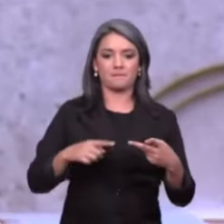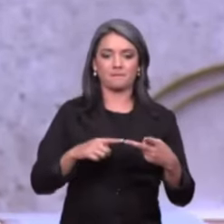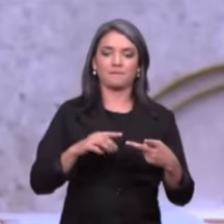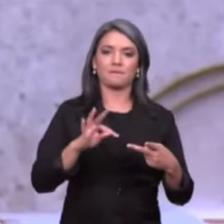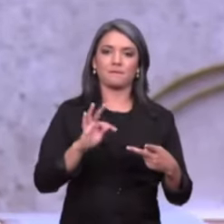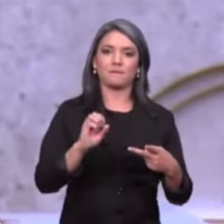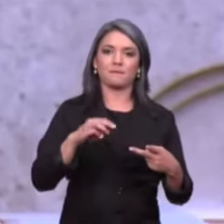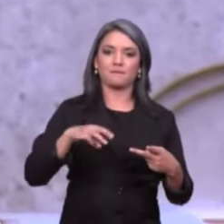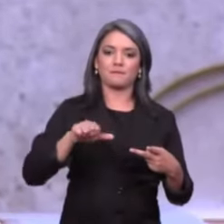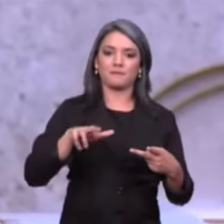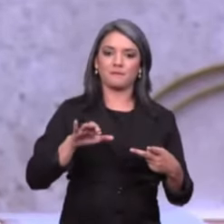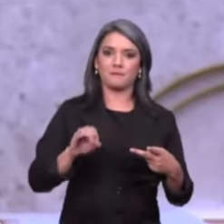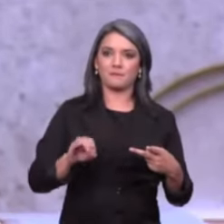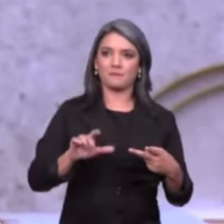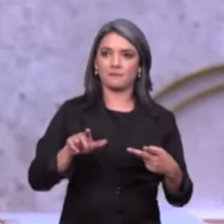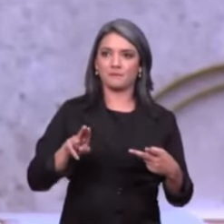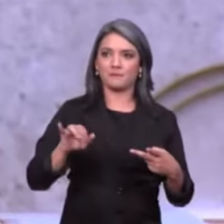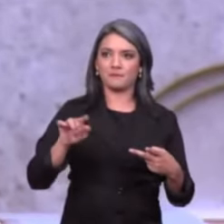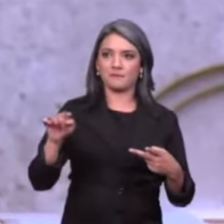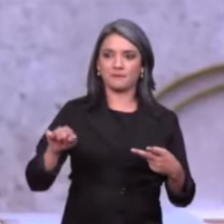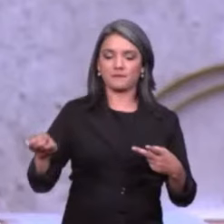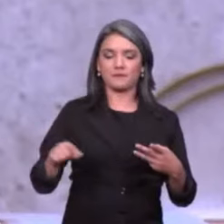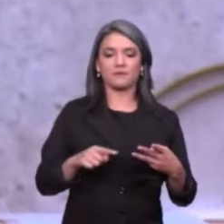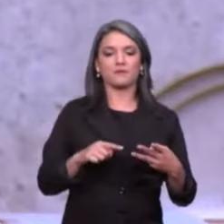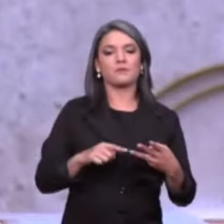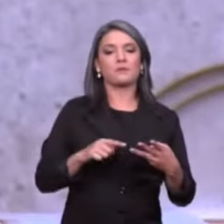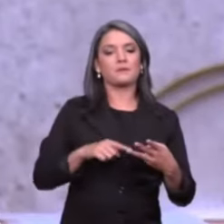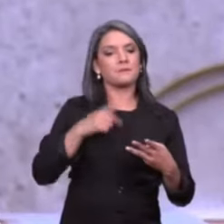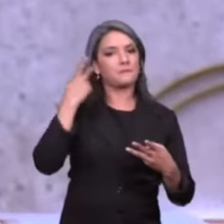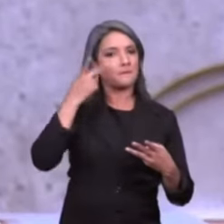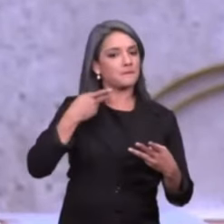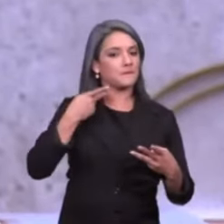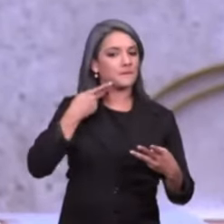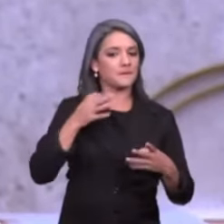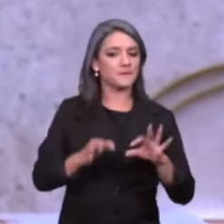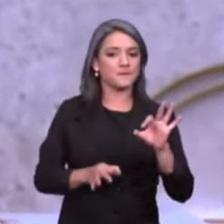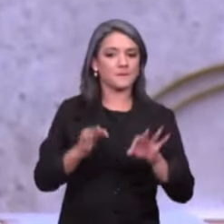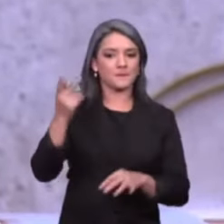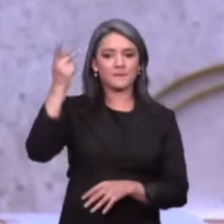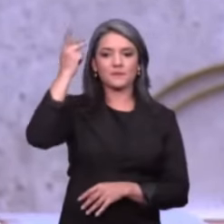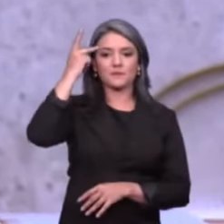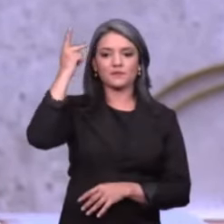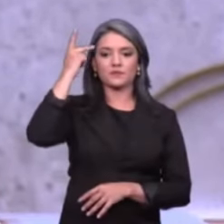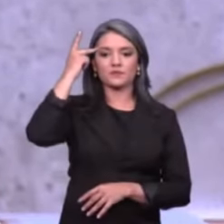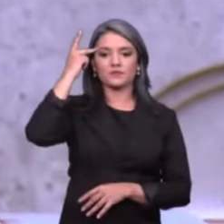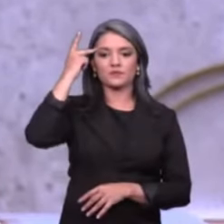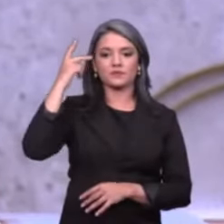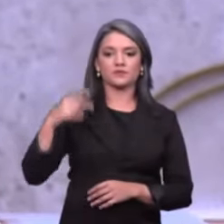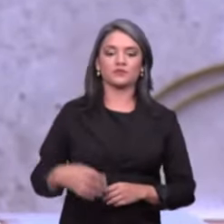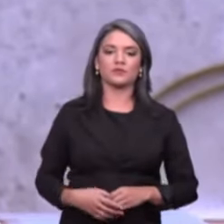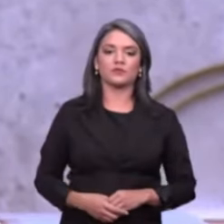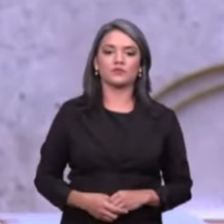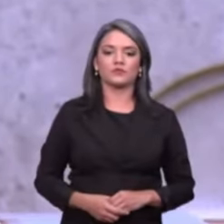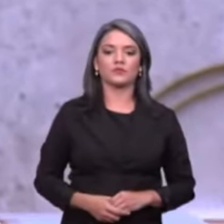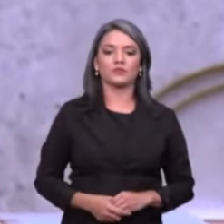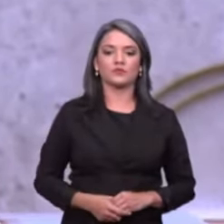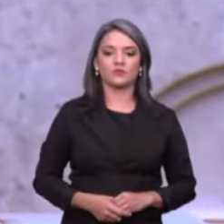Luiz Sarrubo, do promotor de justiça de São Paulo, que cuida de